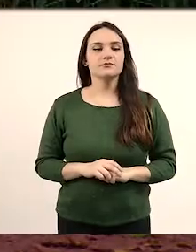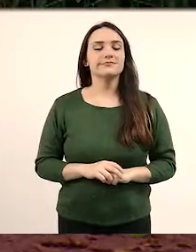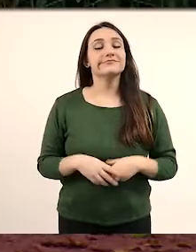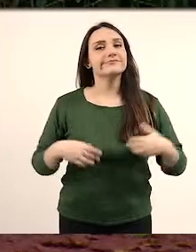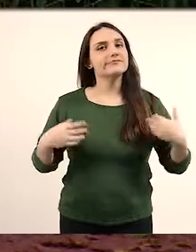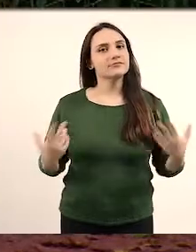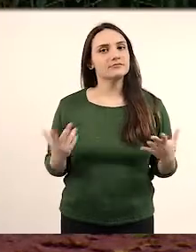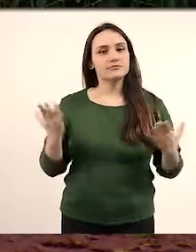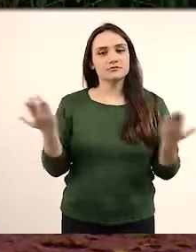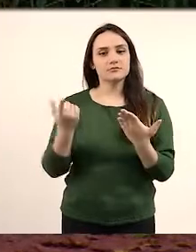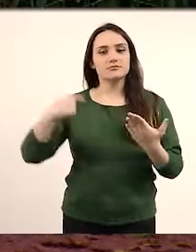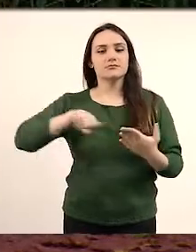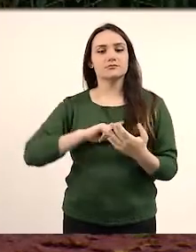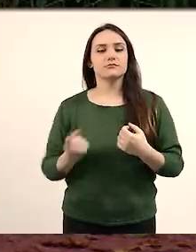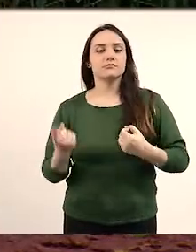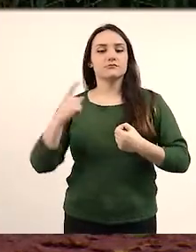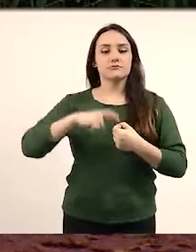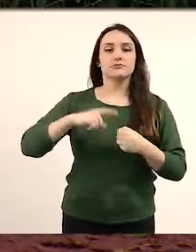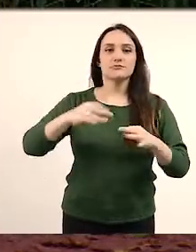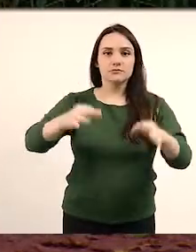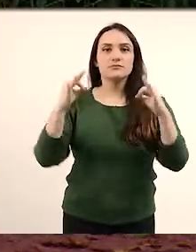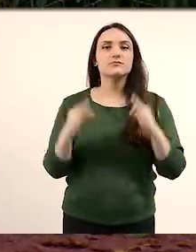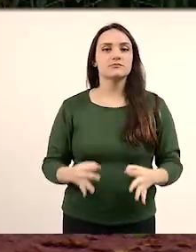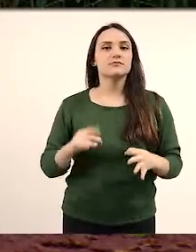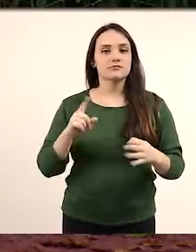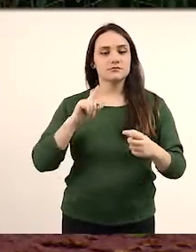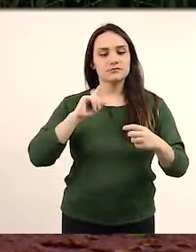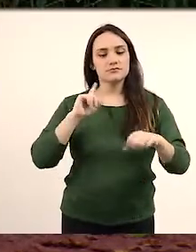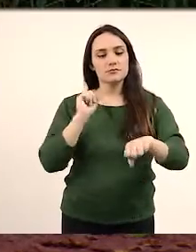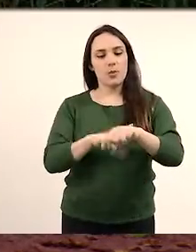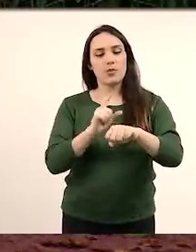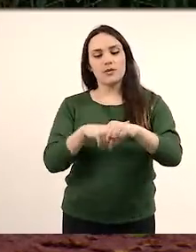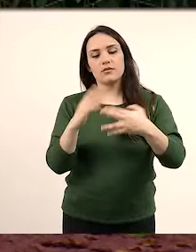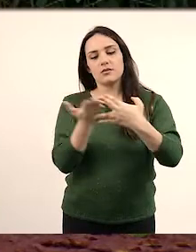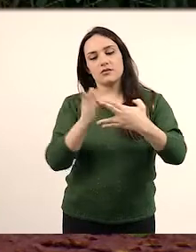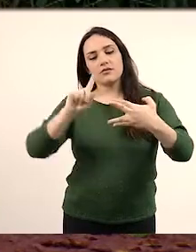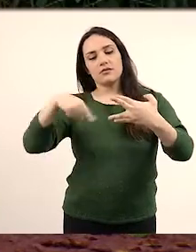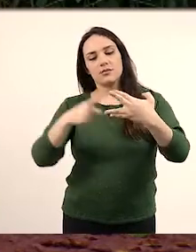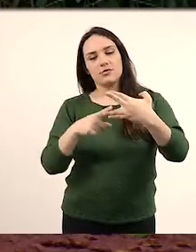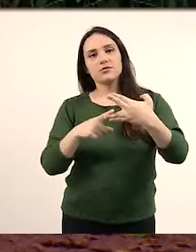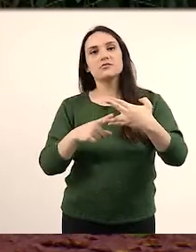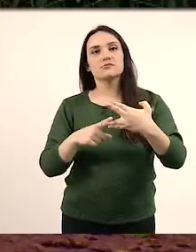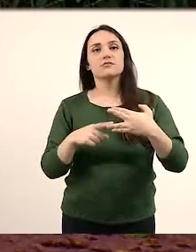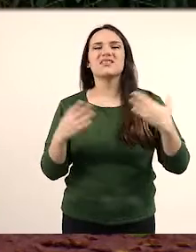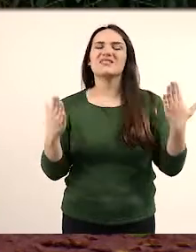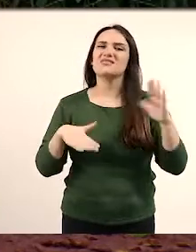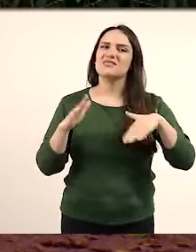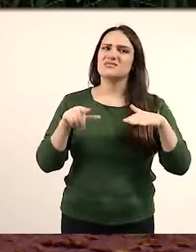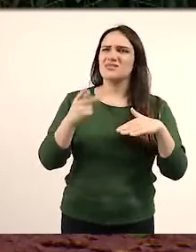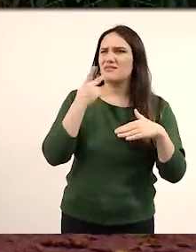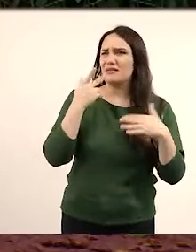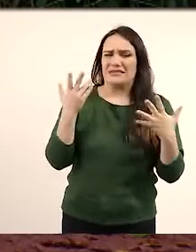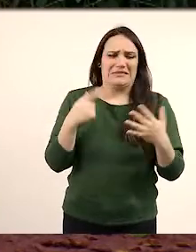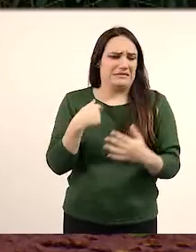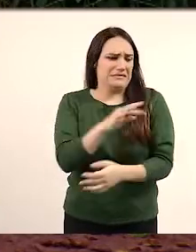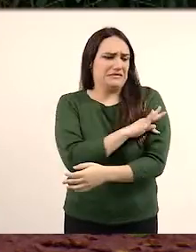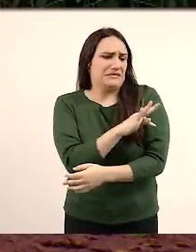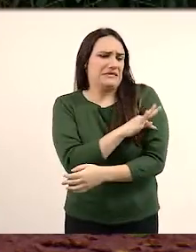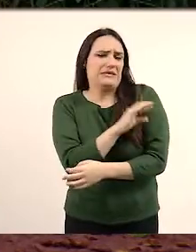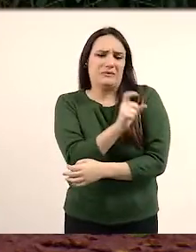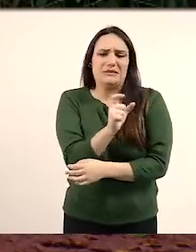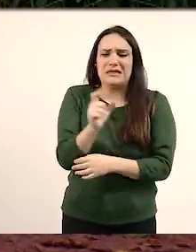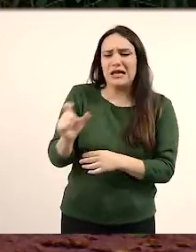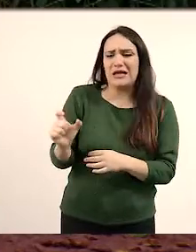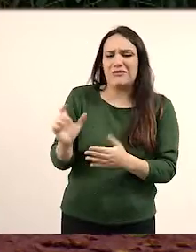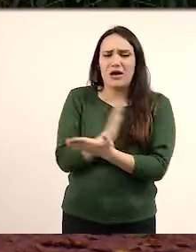Bem, agora voltando definitivamente com o segundo bloco do ponto de vista, talvez a primeira parte da nossa conversa tenha ficado muito técnica, tenha despertado o interesse